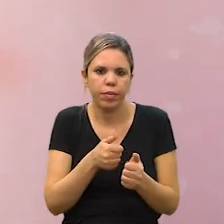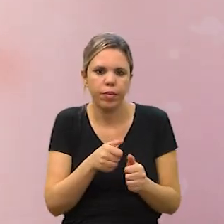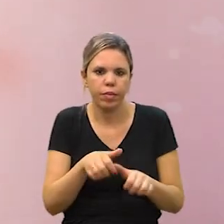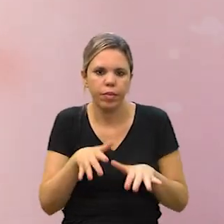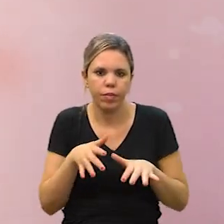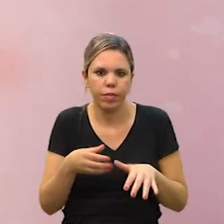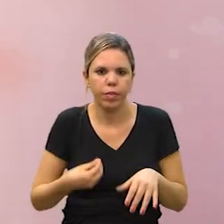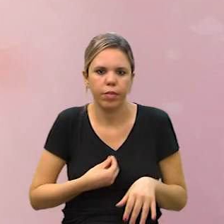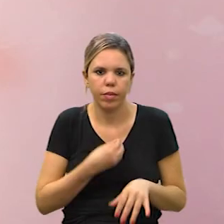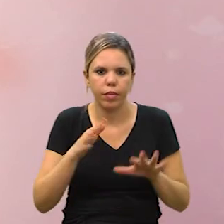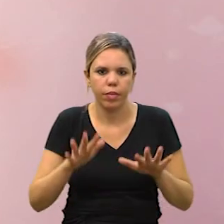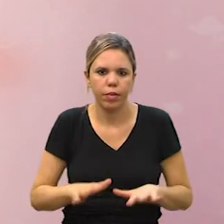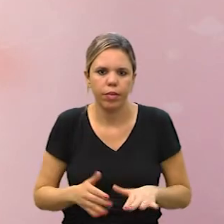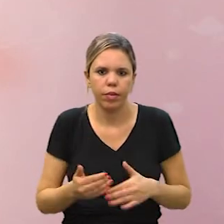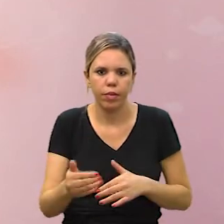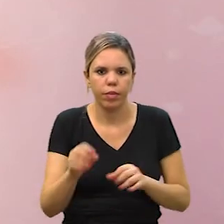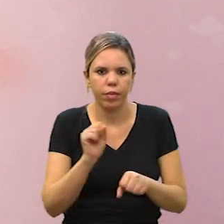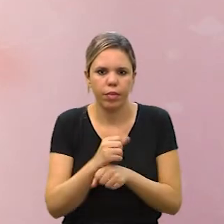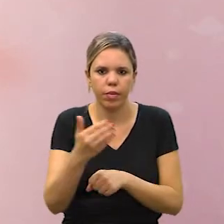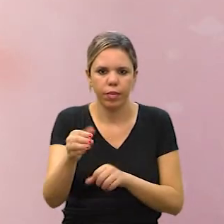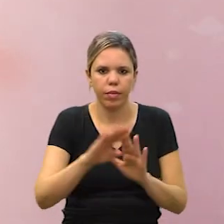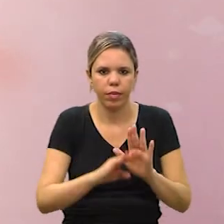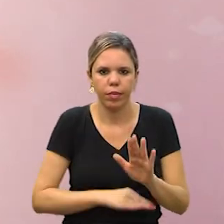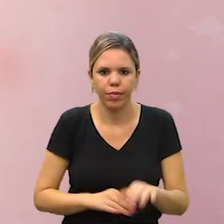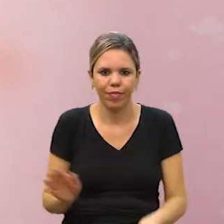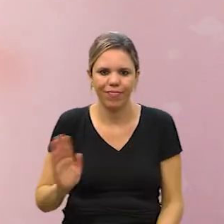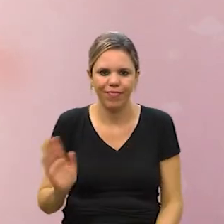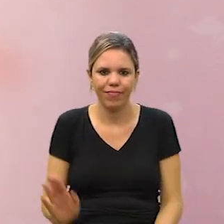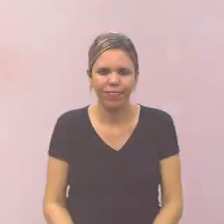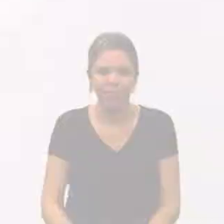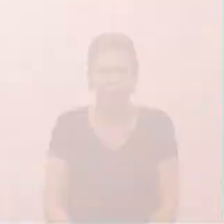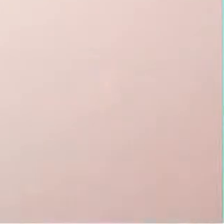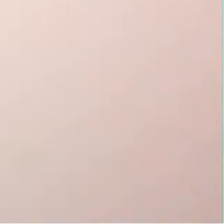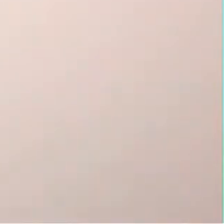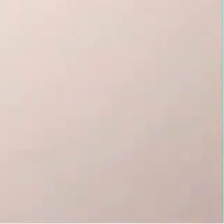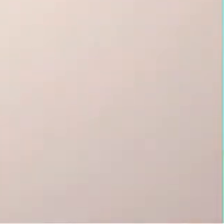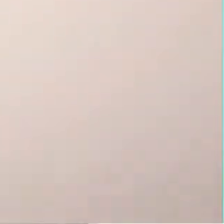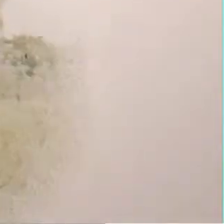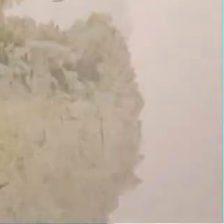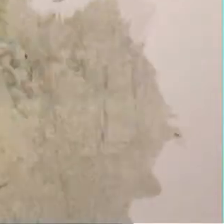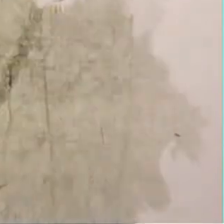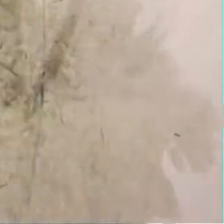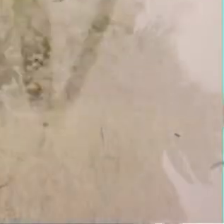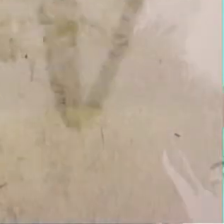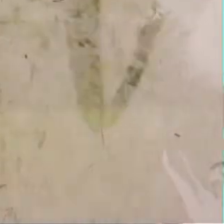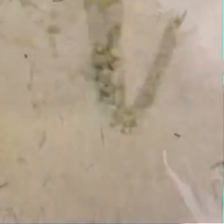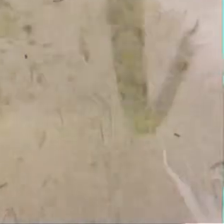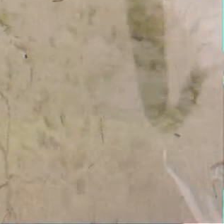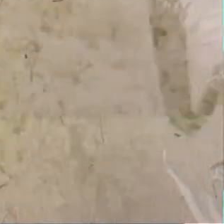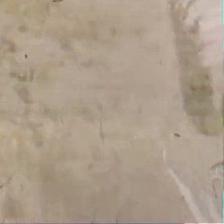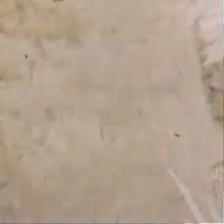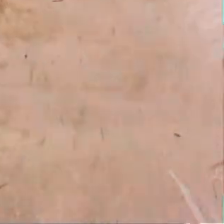audiência o sal de vida fica aqui mas eu te espero na próxima edição tchau tchau tchau